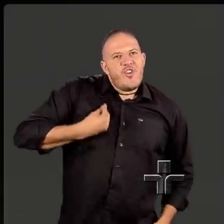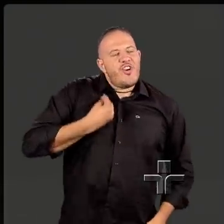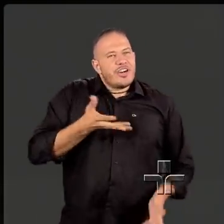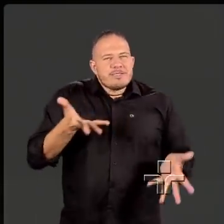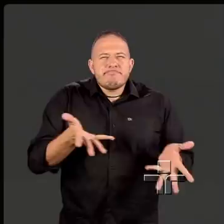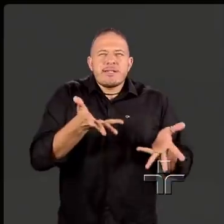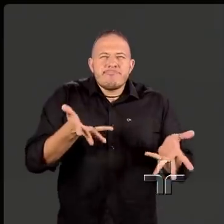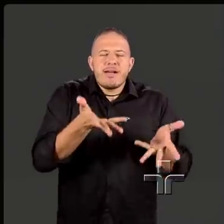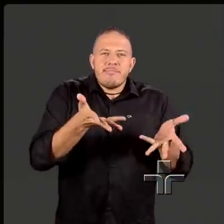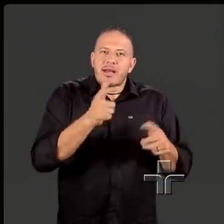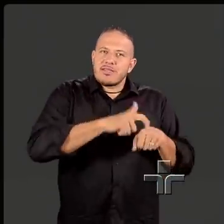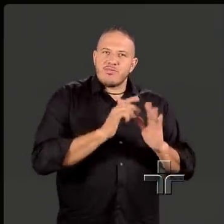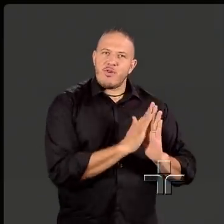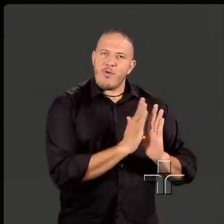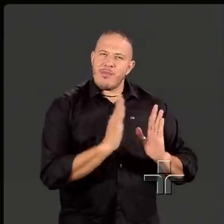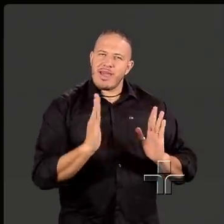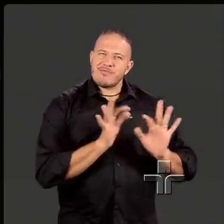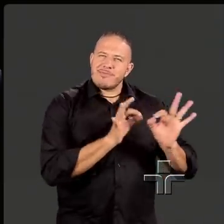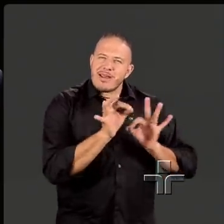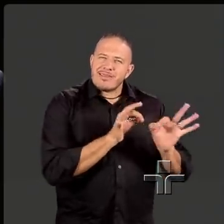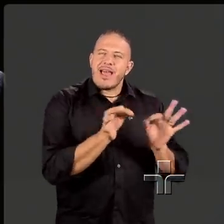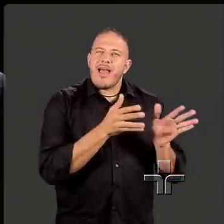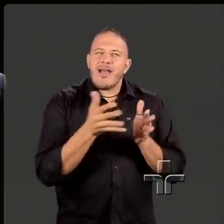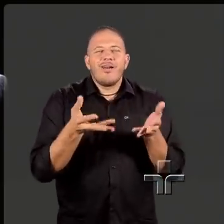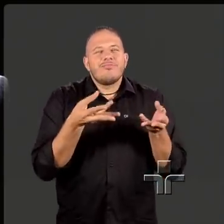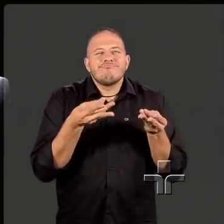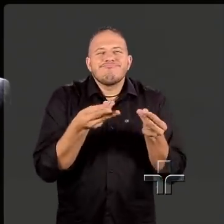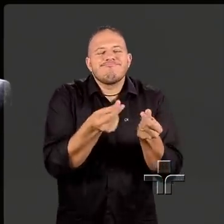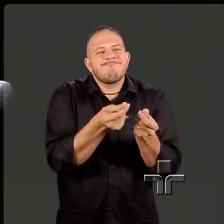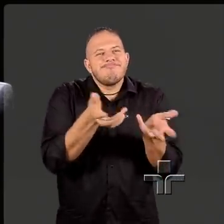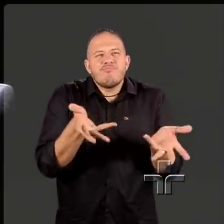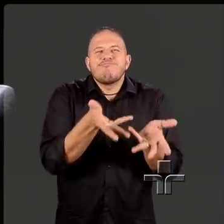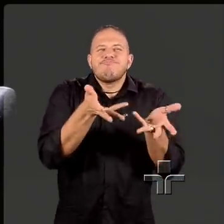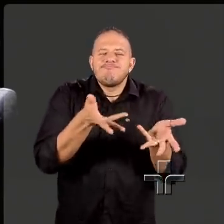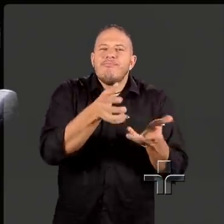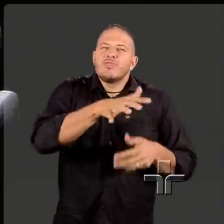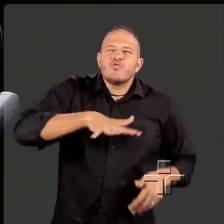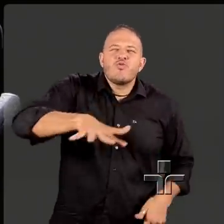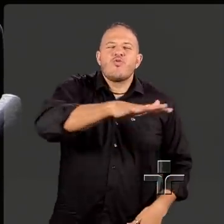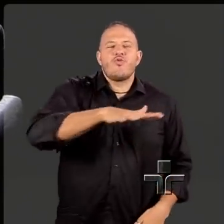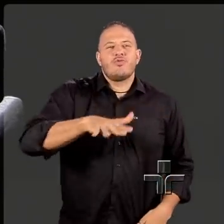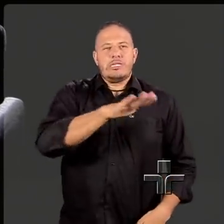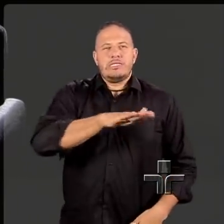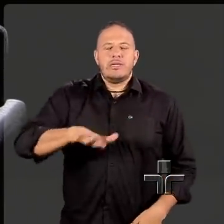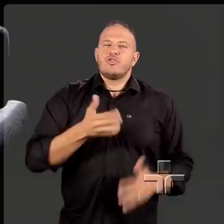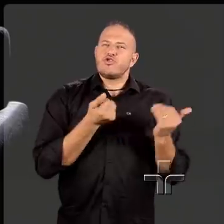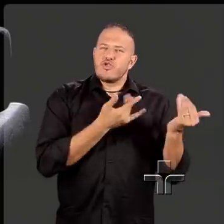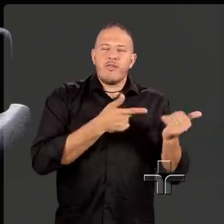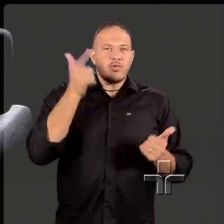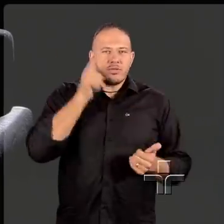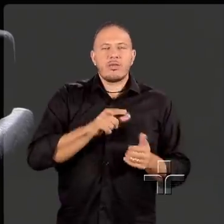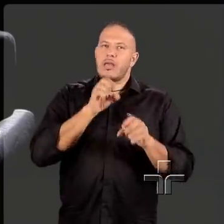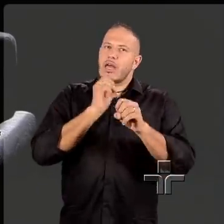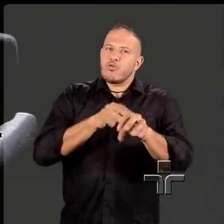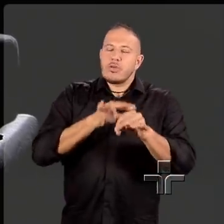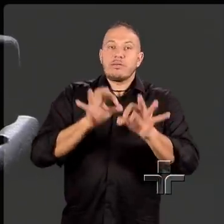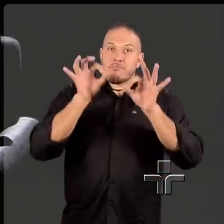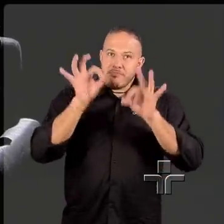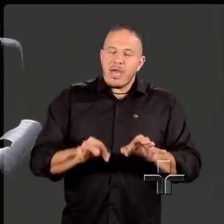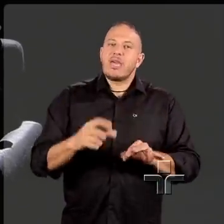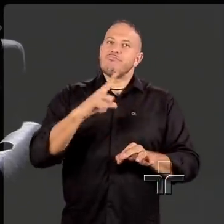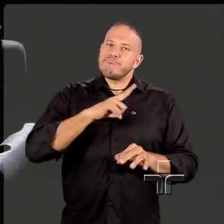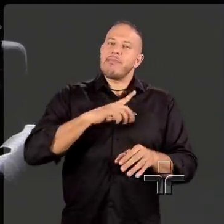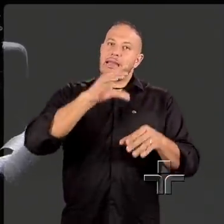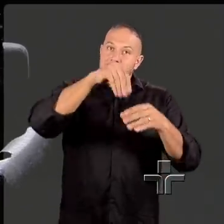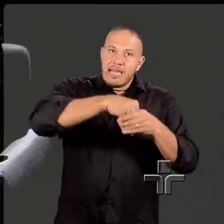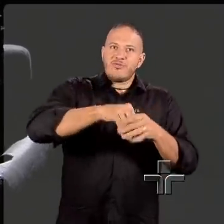na preparação, na qualificação, na estimulação desse jovem para que a educação possa ser, então, uma presença dentro